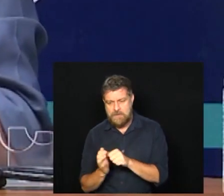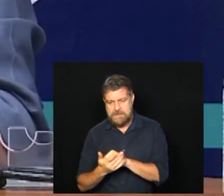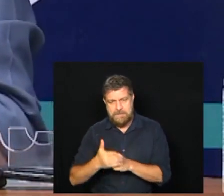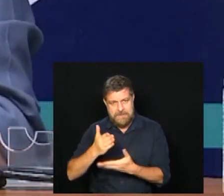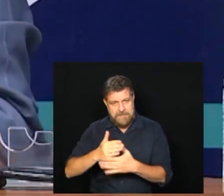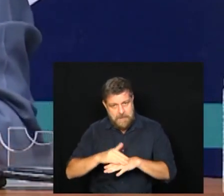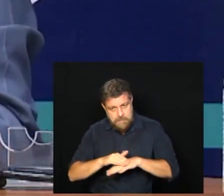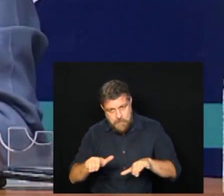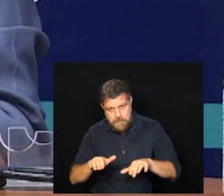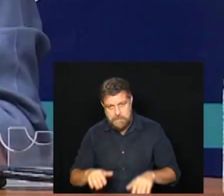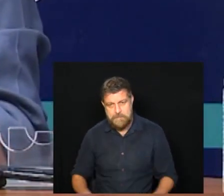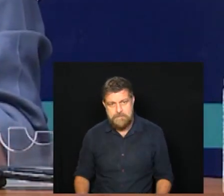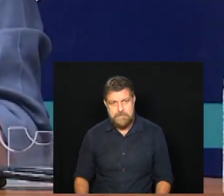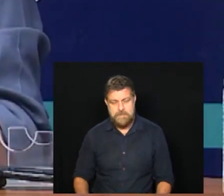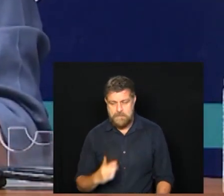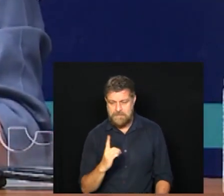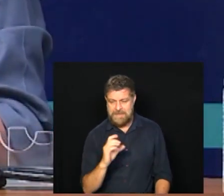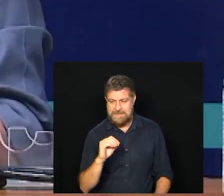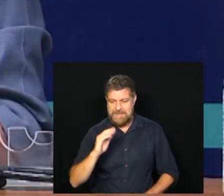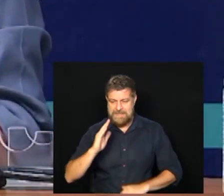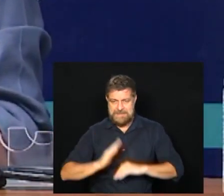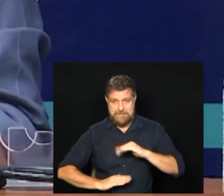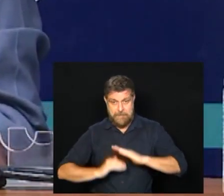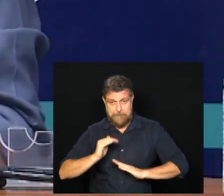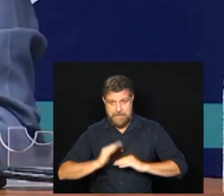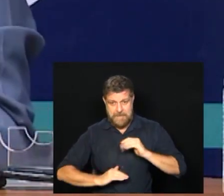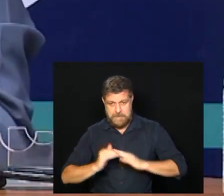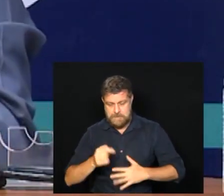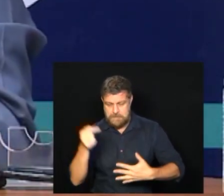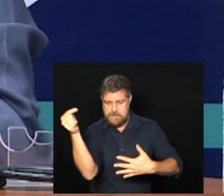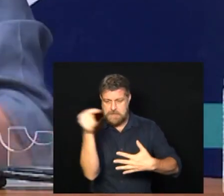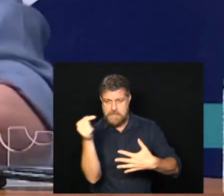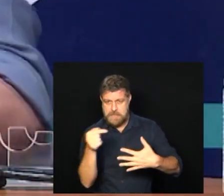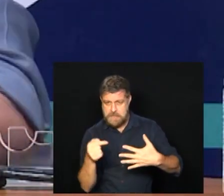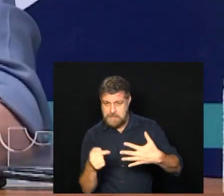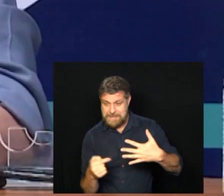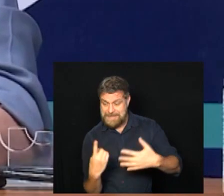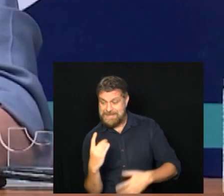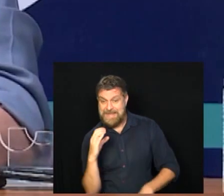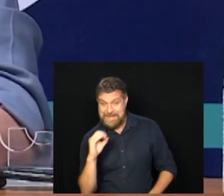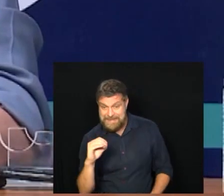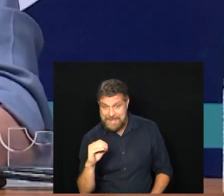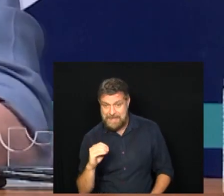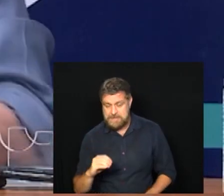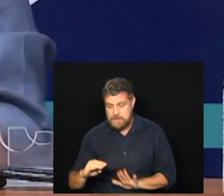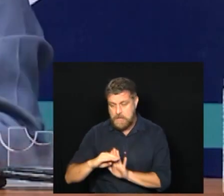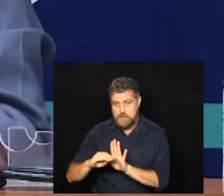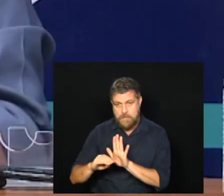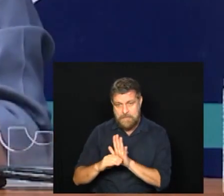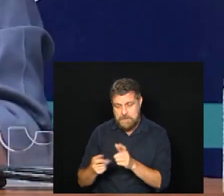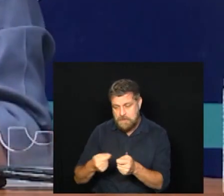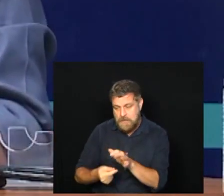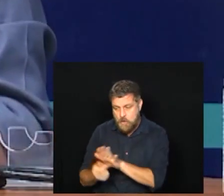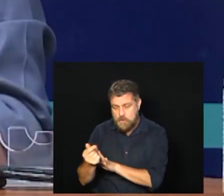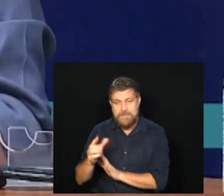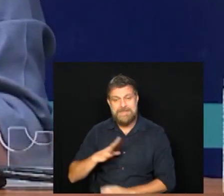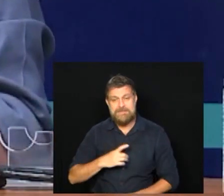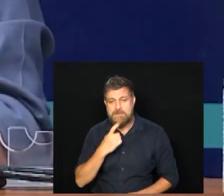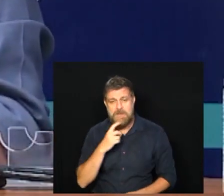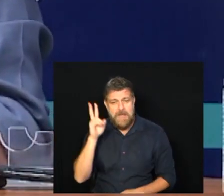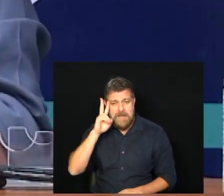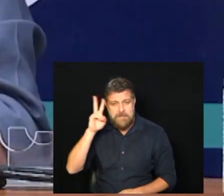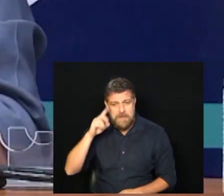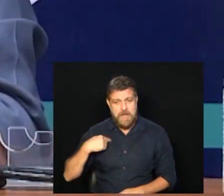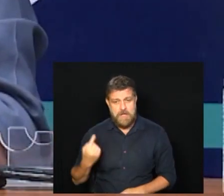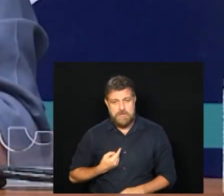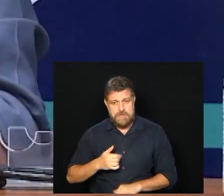Essa é a 10ª ação do Plano de Ativação Econômico-Social da cidade de Campinas. Só para recordar, nós